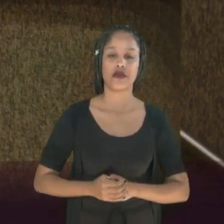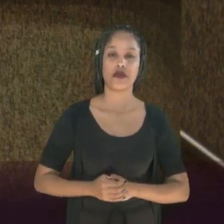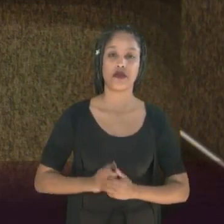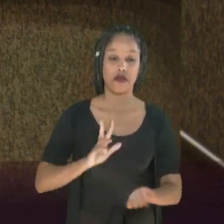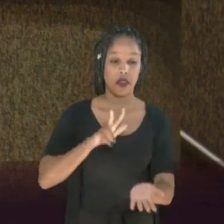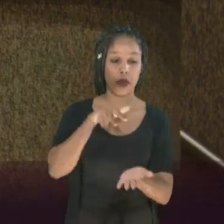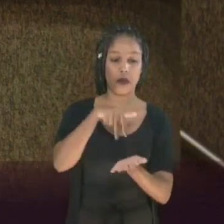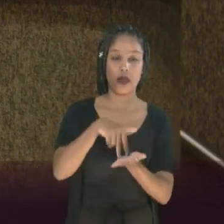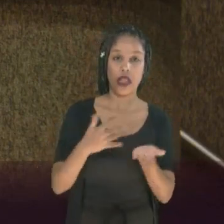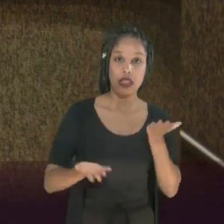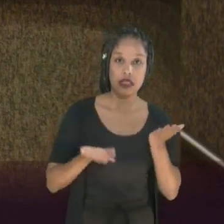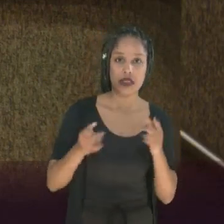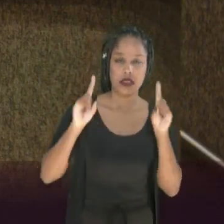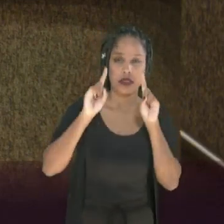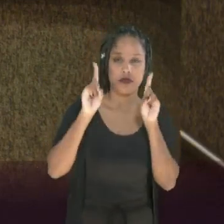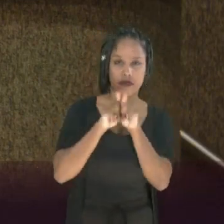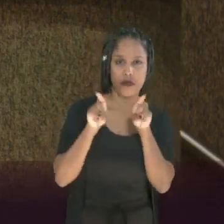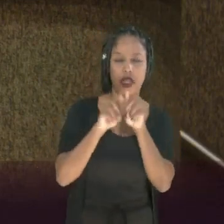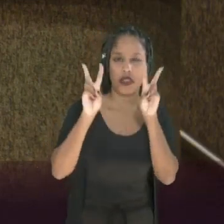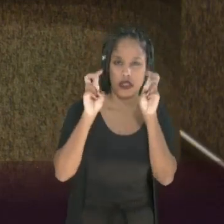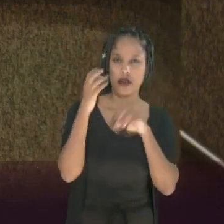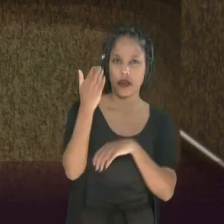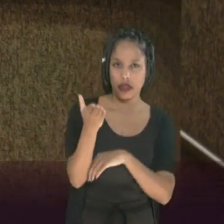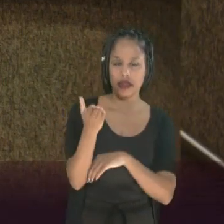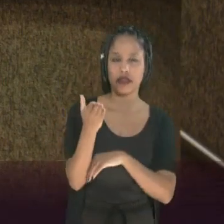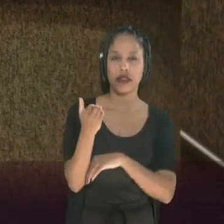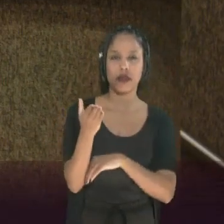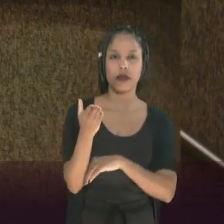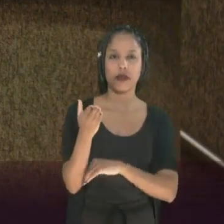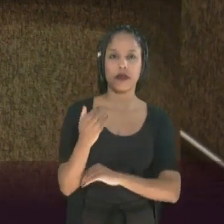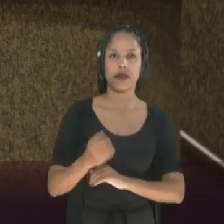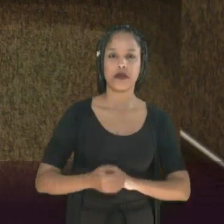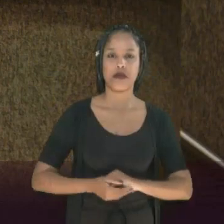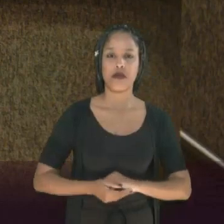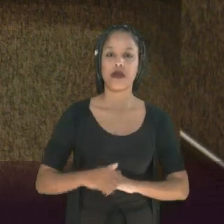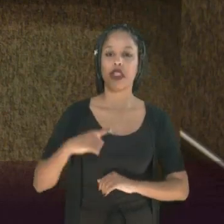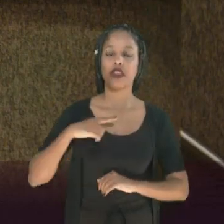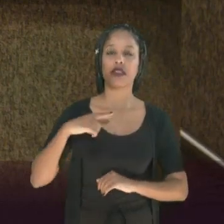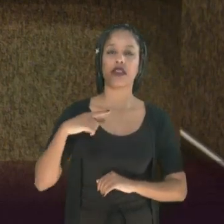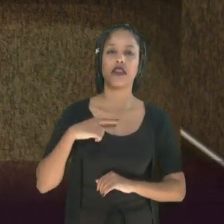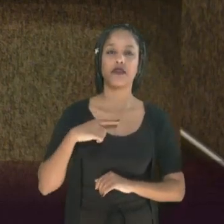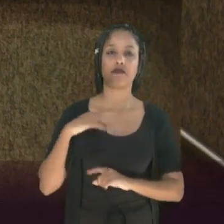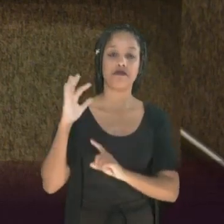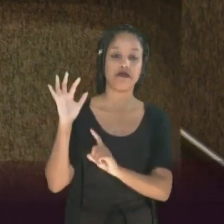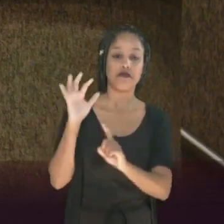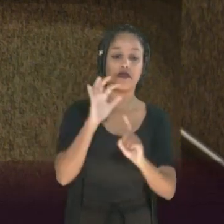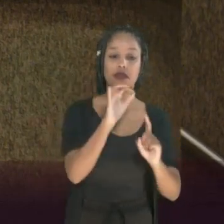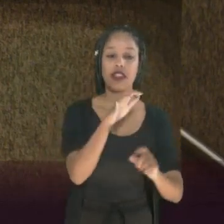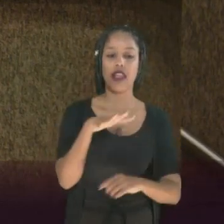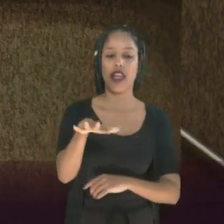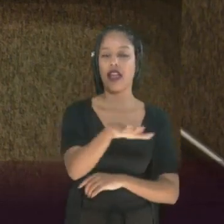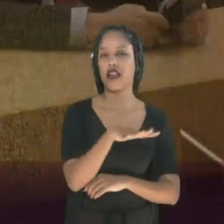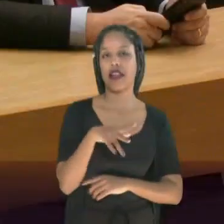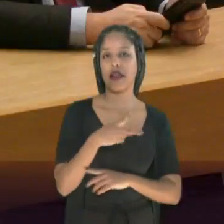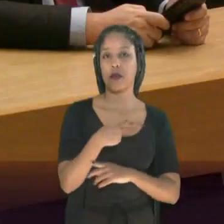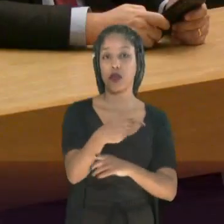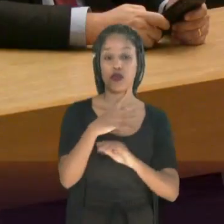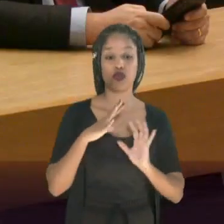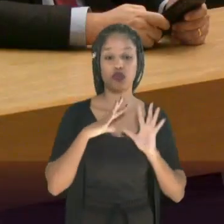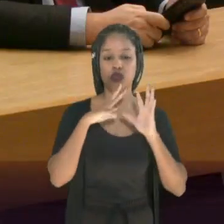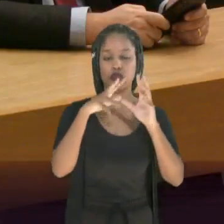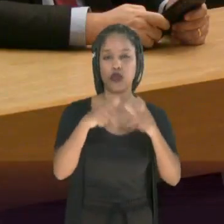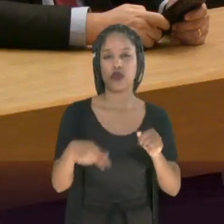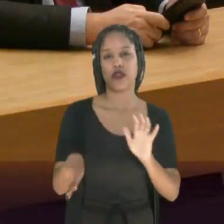aqui tratar também dessa matéria, deputado, que atinge toda área do setor produtivo do estado